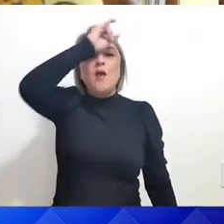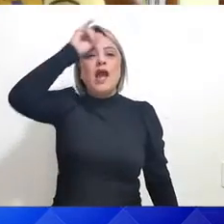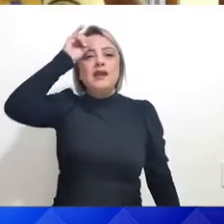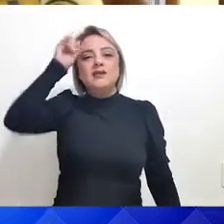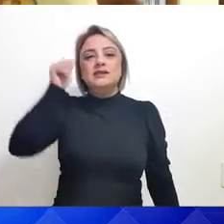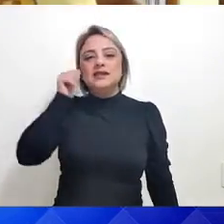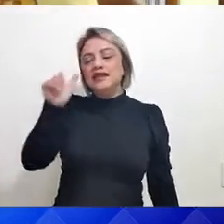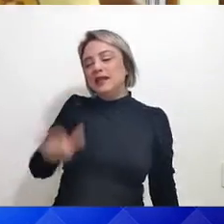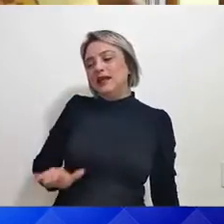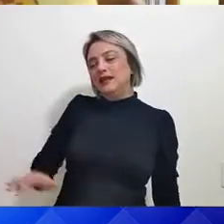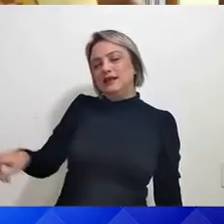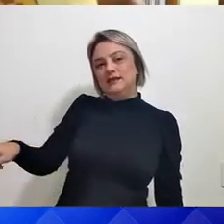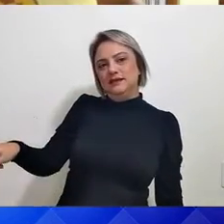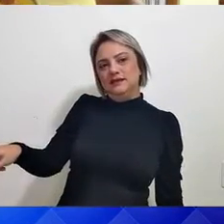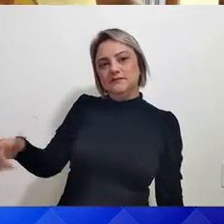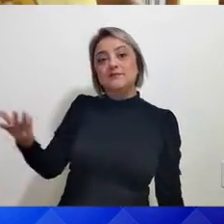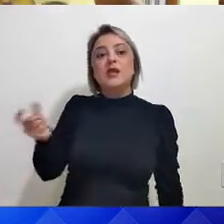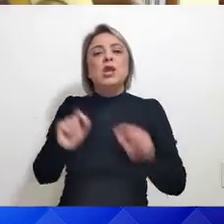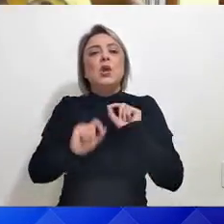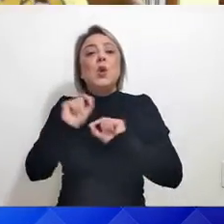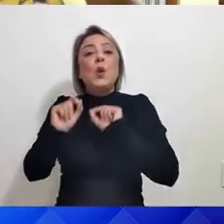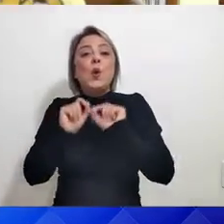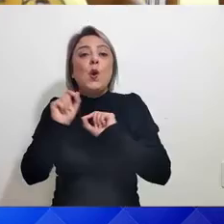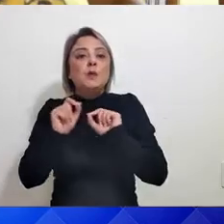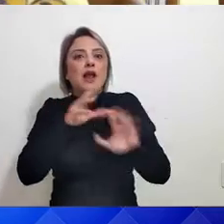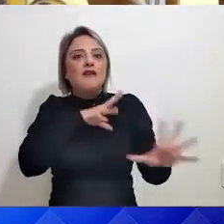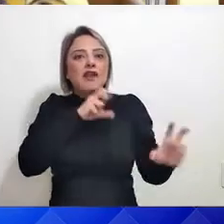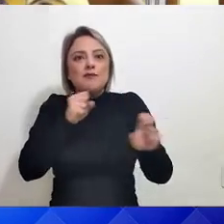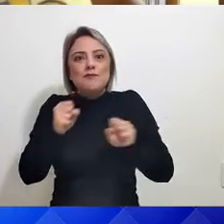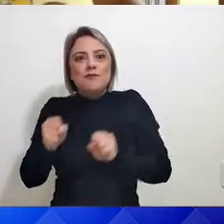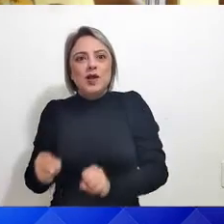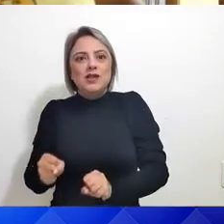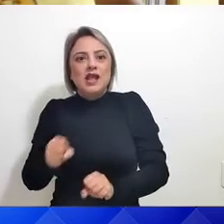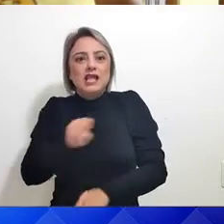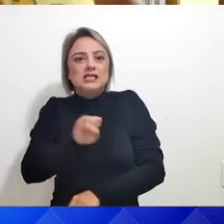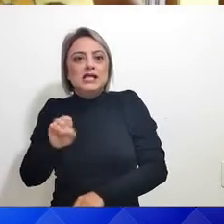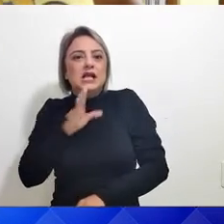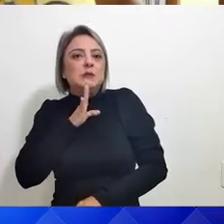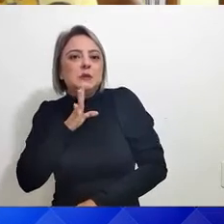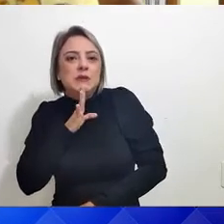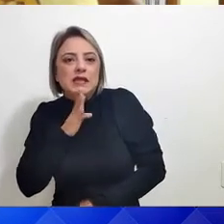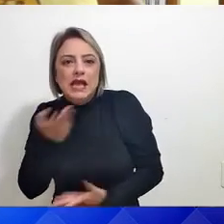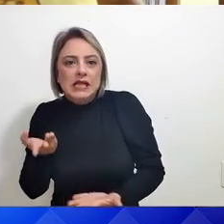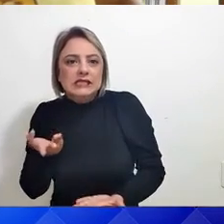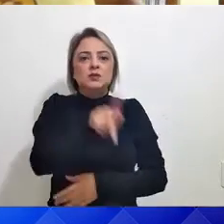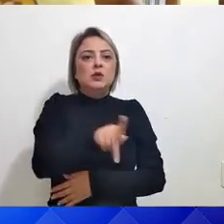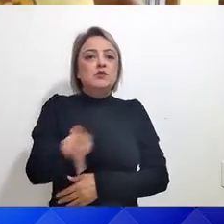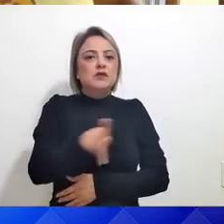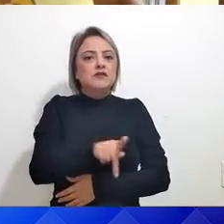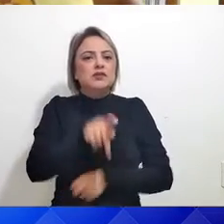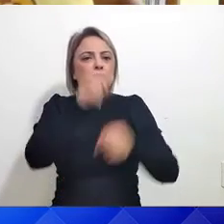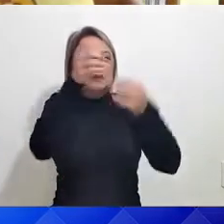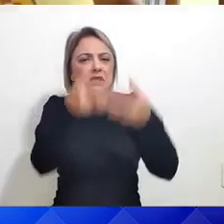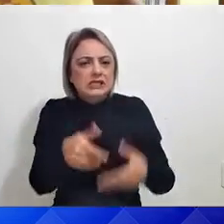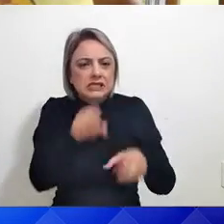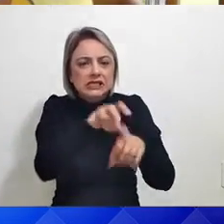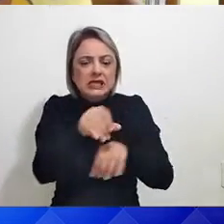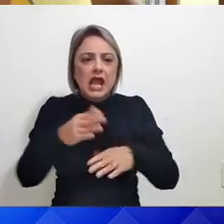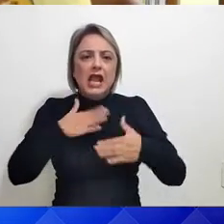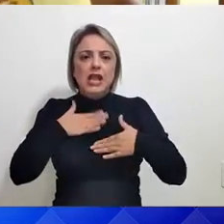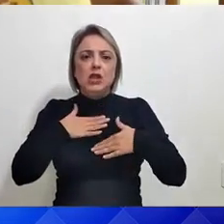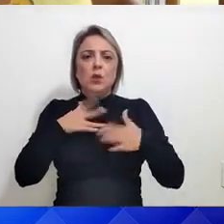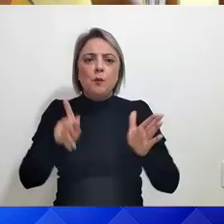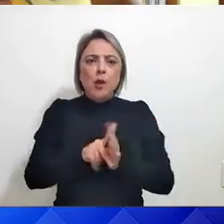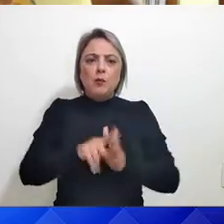existe mordaça. Professor que se deixar amordaçar e que se deixar levar por uma lei como essa, e vou dizer, eu, enquanto professora,